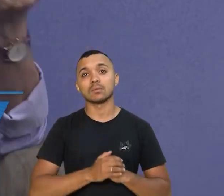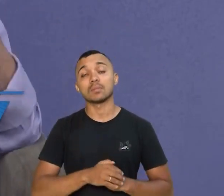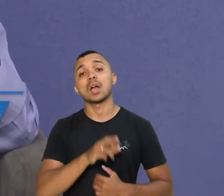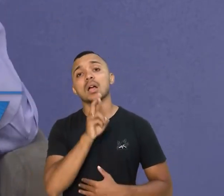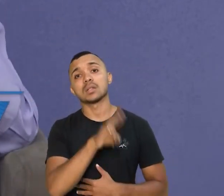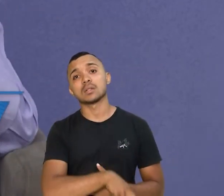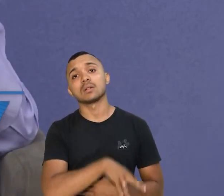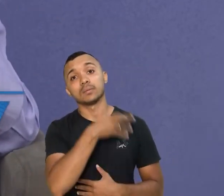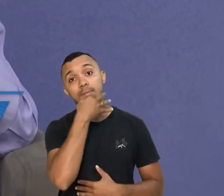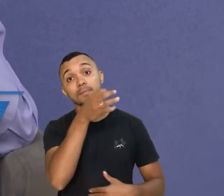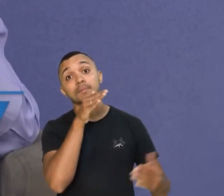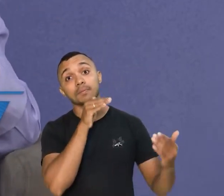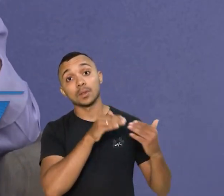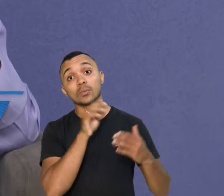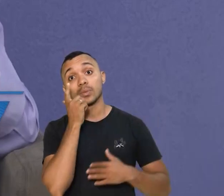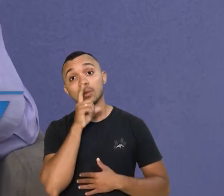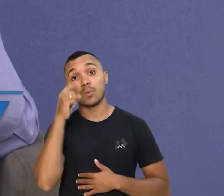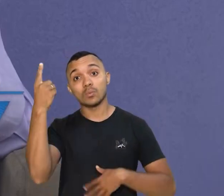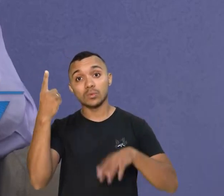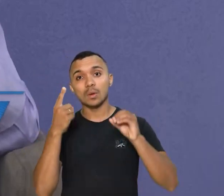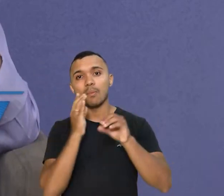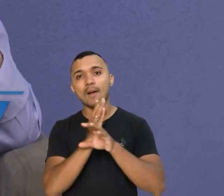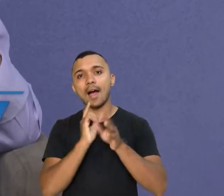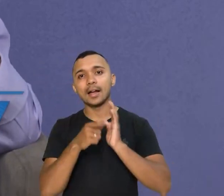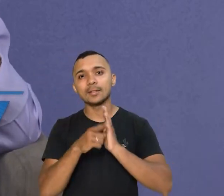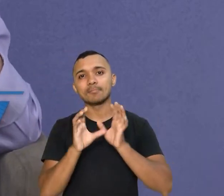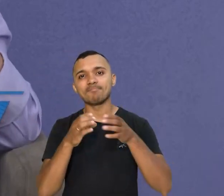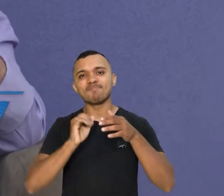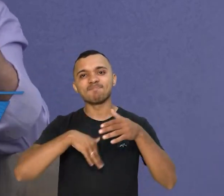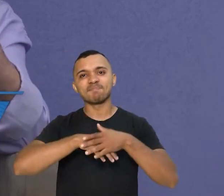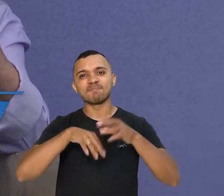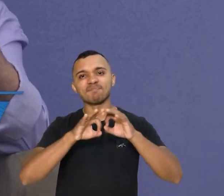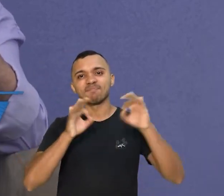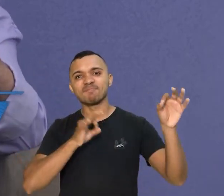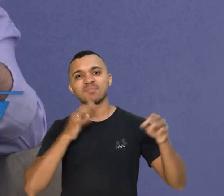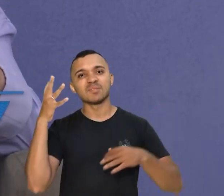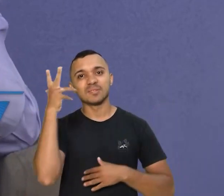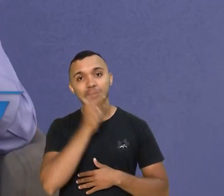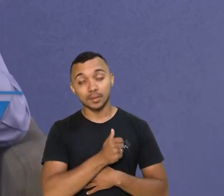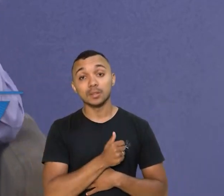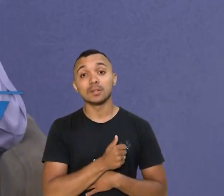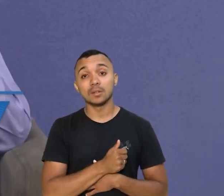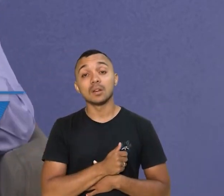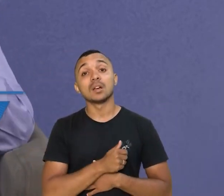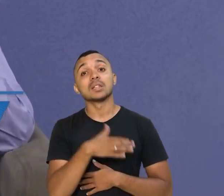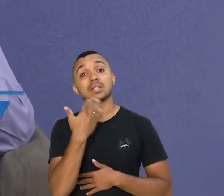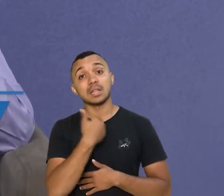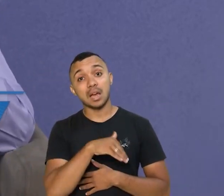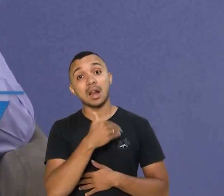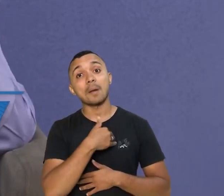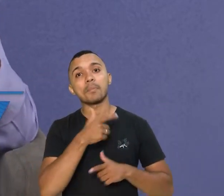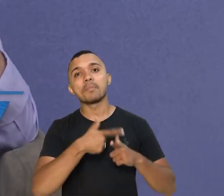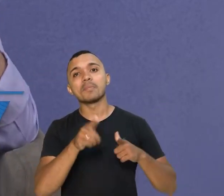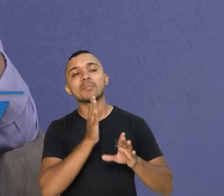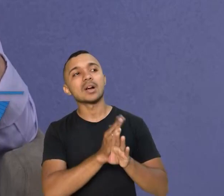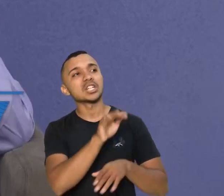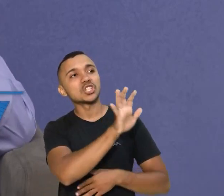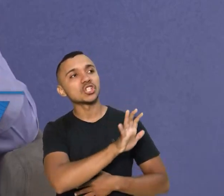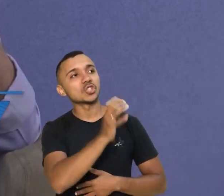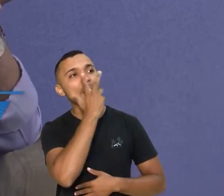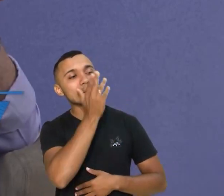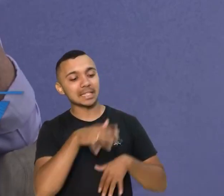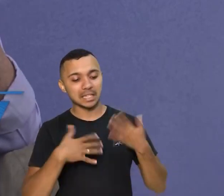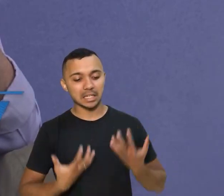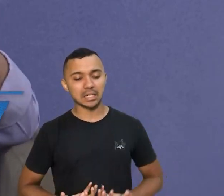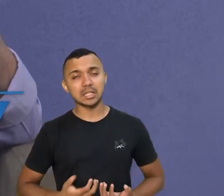razão. Ele fez 1-0, aquele belo gol de falta, mas depois foi engolido pela Chapecoense, e o Ceará tem um problema, ele cansa. Eu não sei o que é aquilo, o Ceará